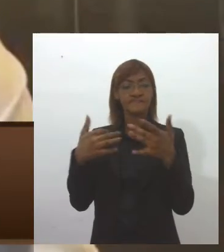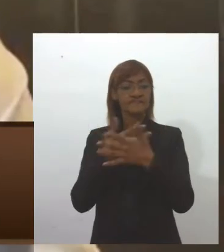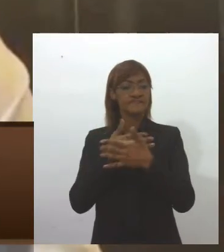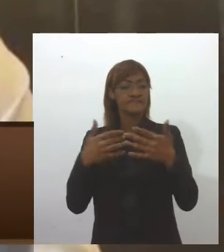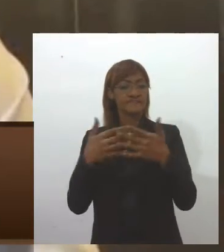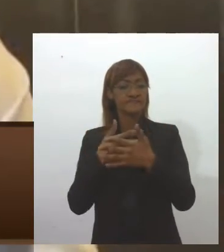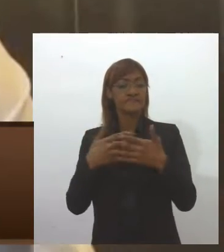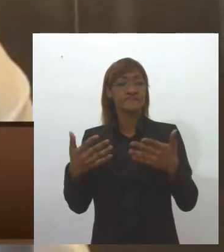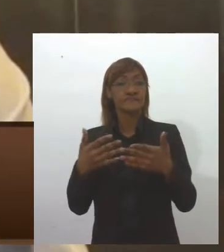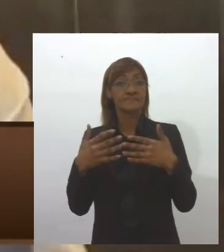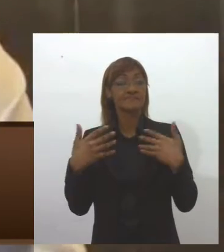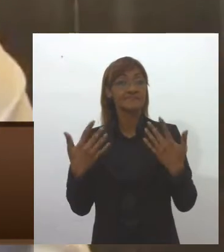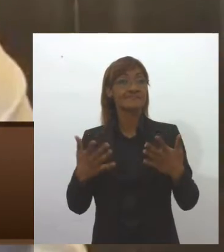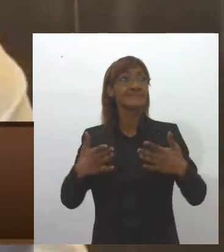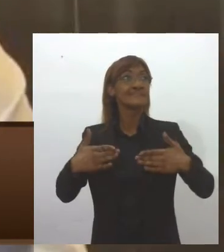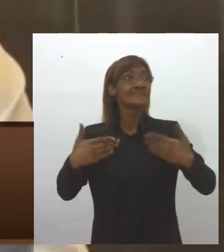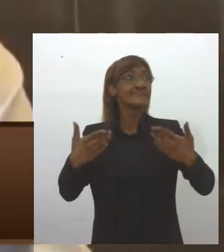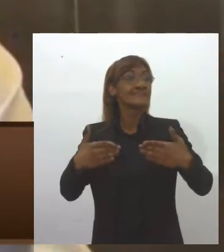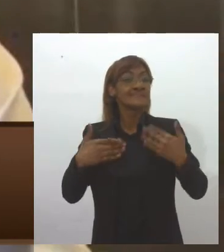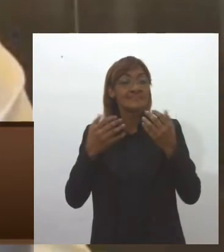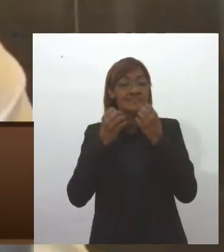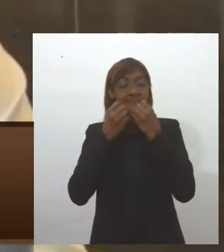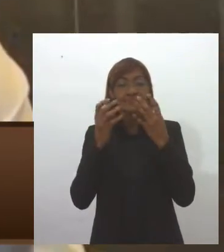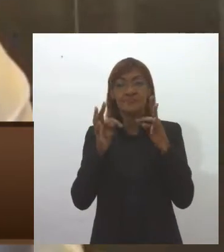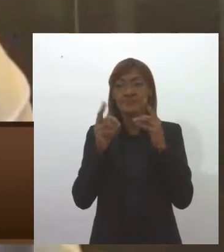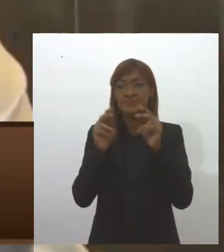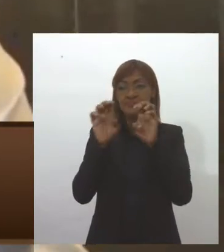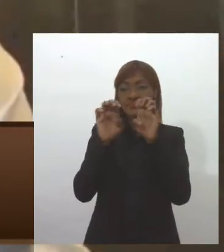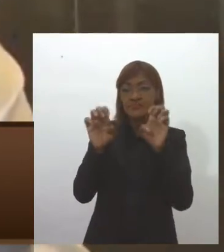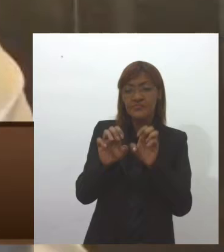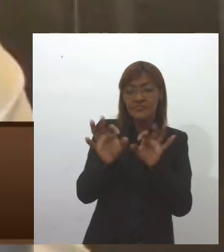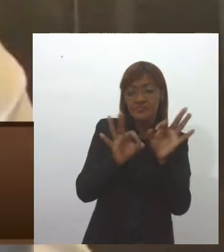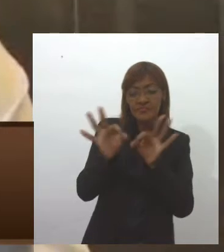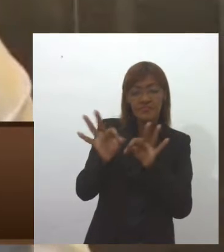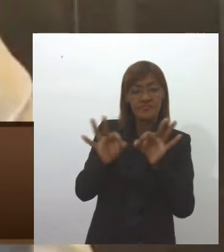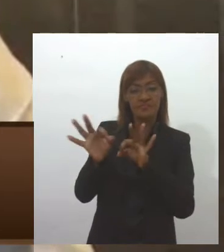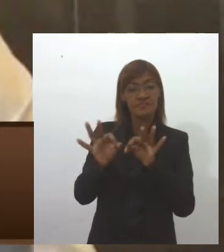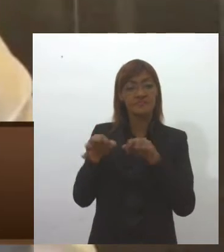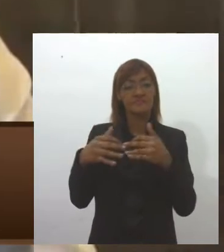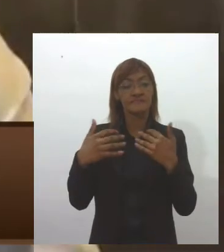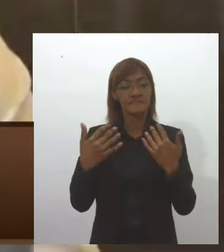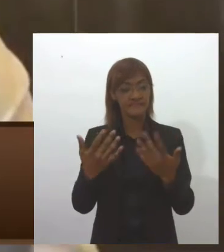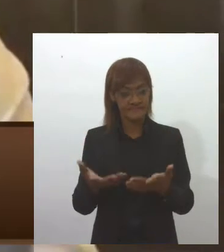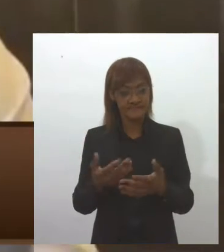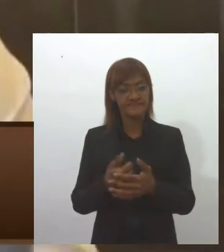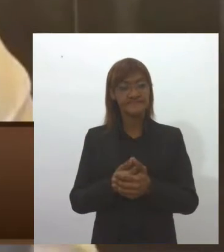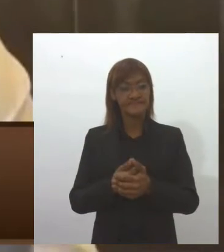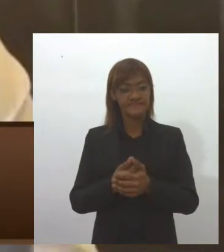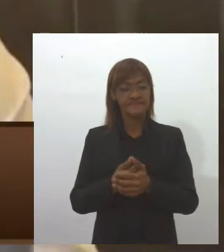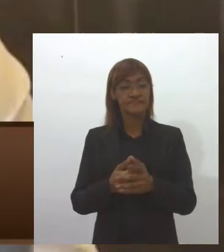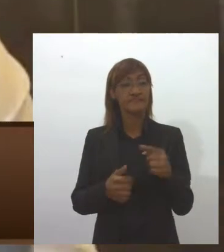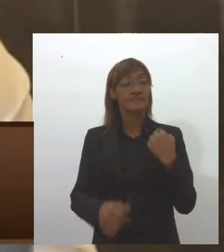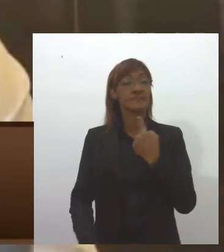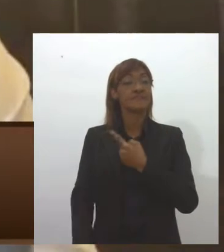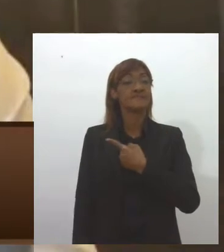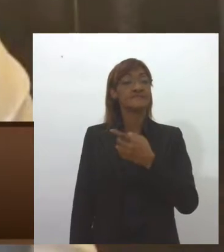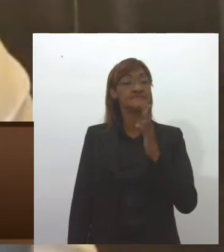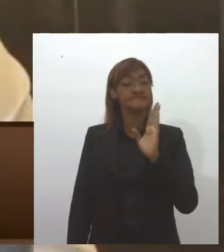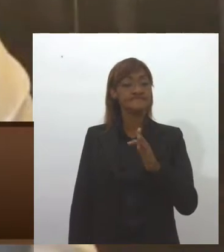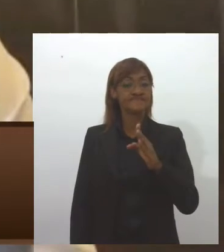muito agradável, uma cidade muito estruturada. É como eu falei no início, nós temos já estrutura, nós temos uma orla, que o prefeito